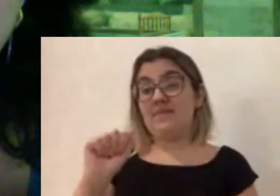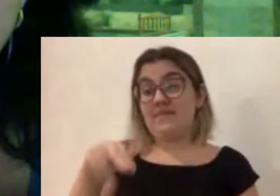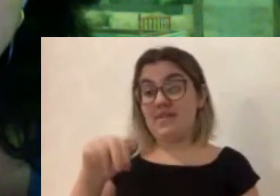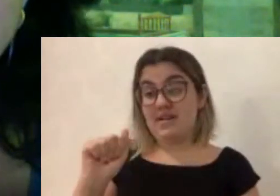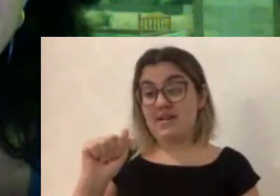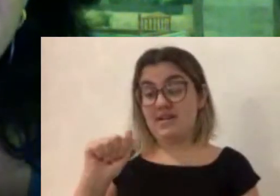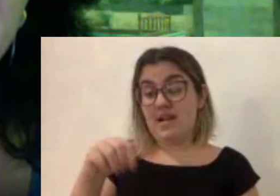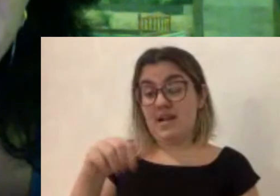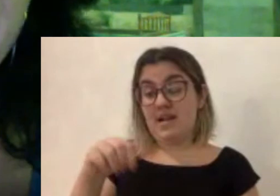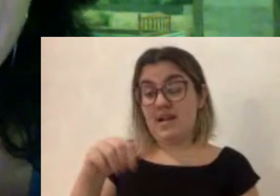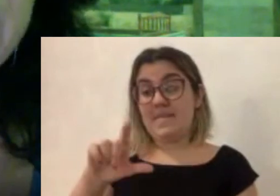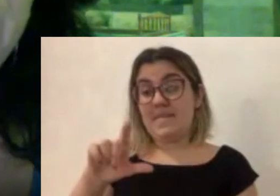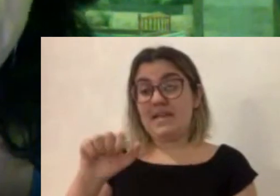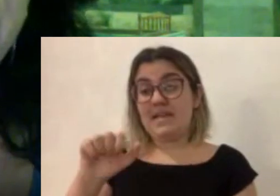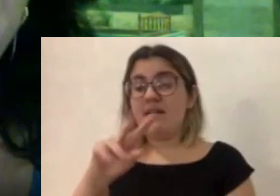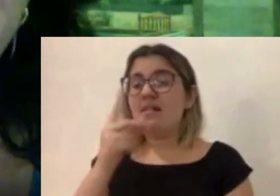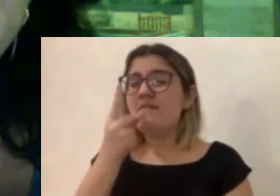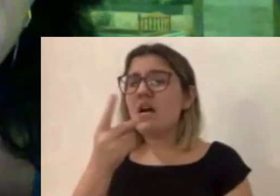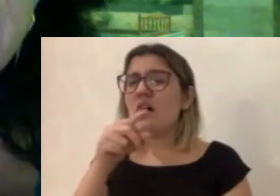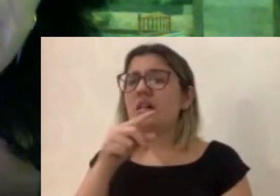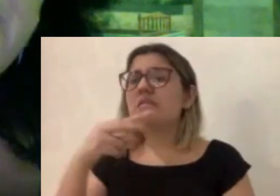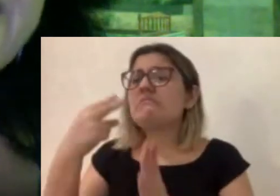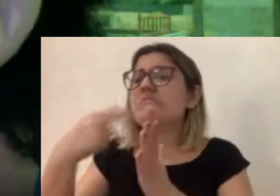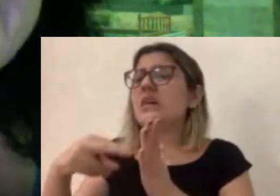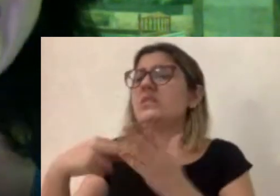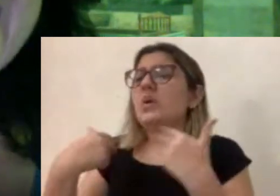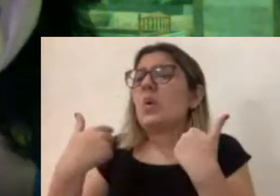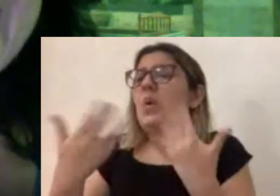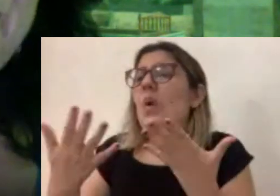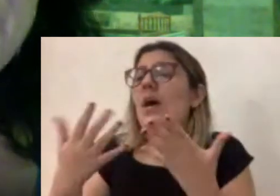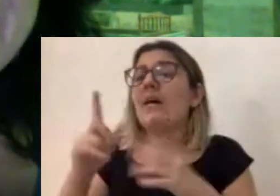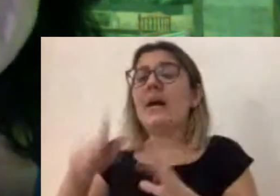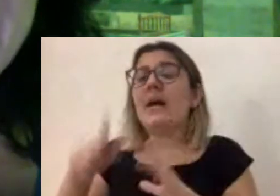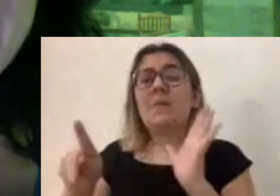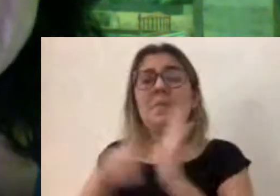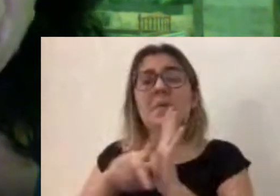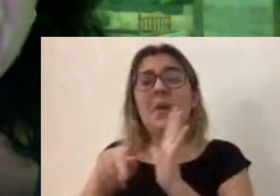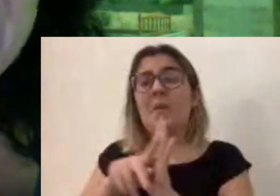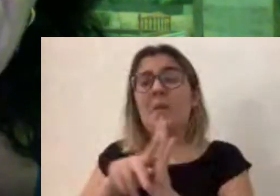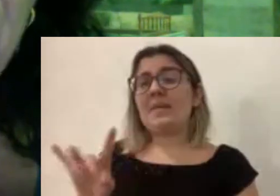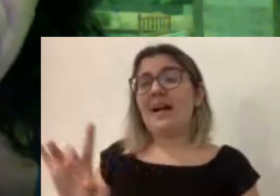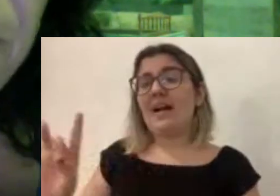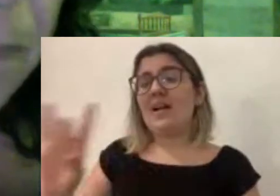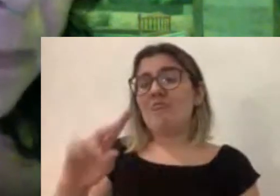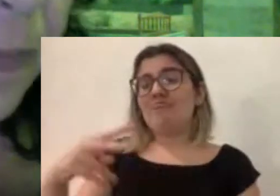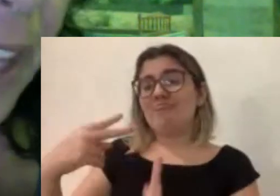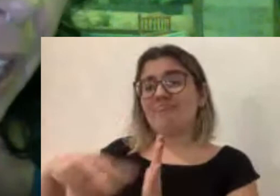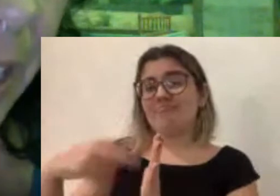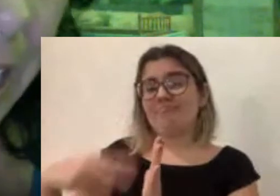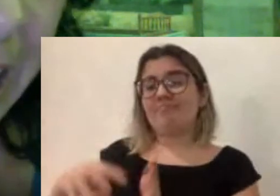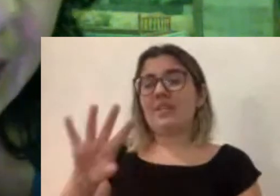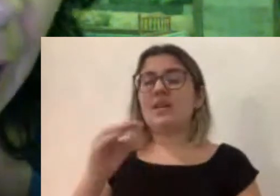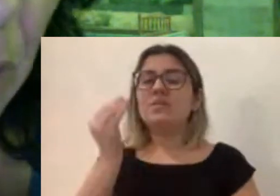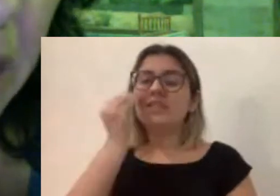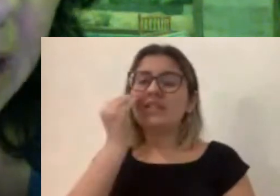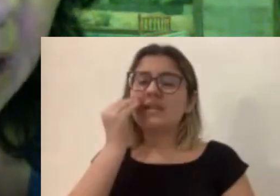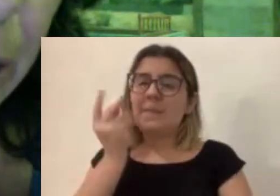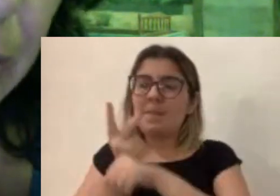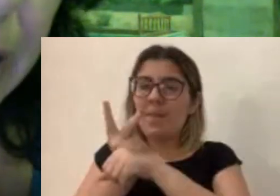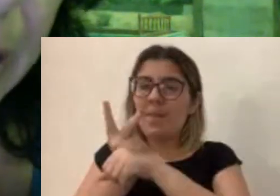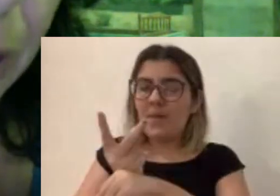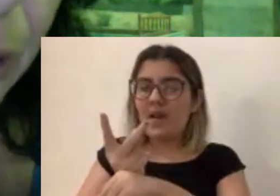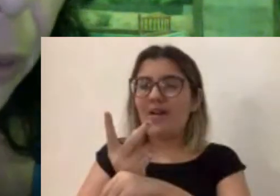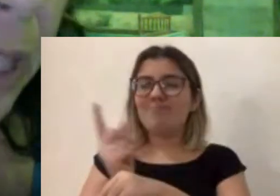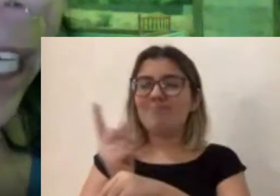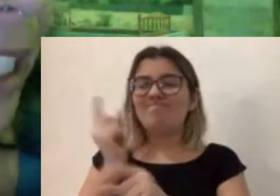caso também, da Ivana Miller, ela também propõe um... Que dança é essa? É a tua dança, é a dança de cada um, né? E tem uma cena,